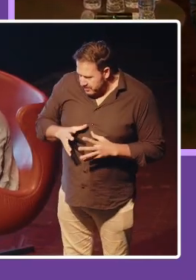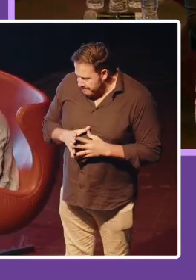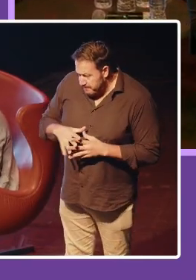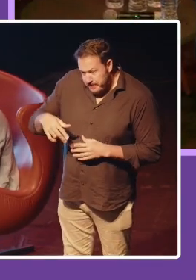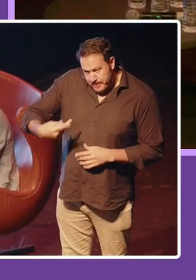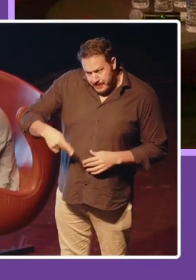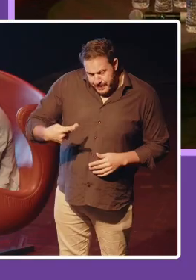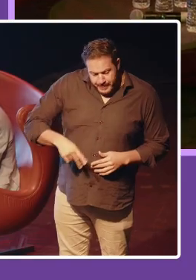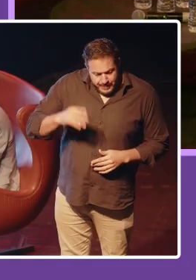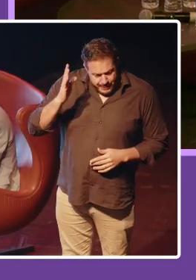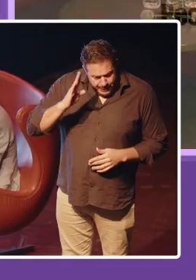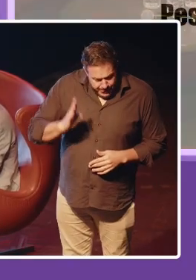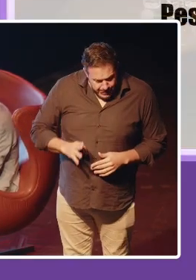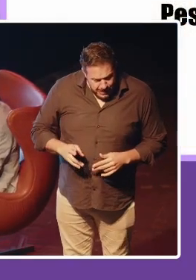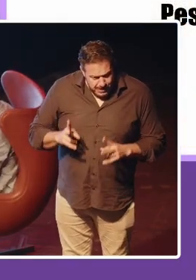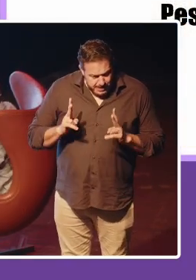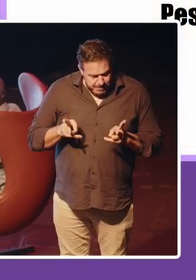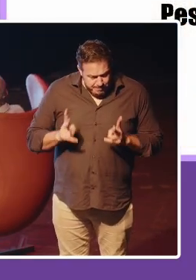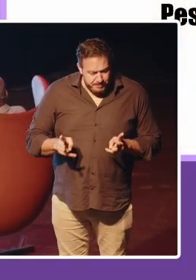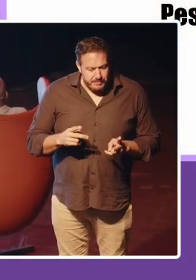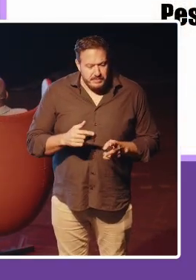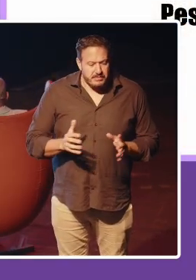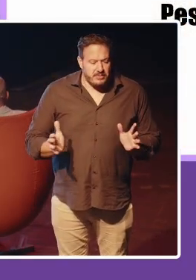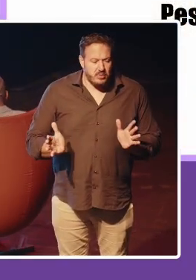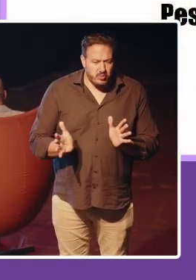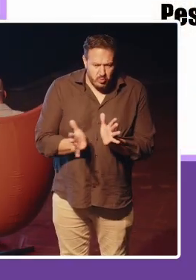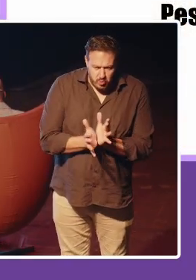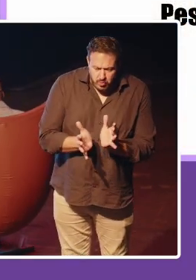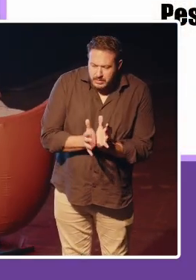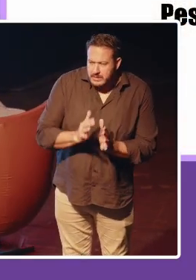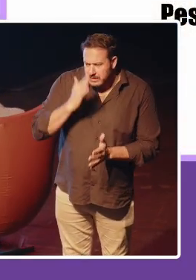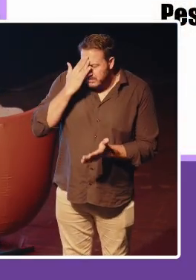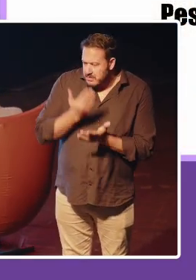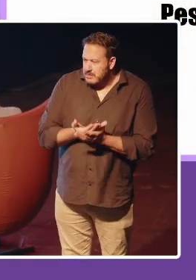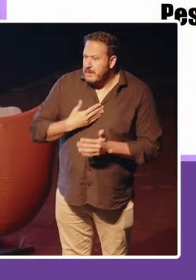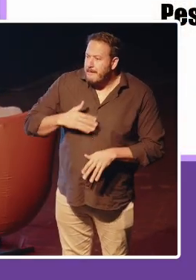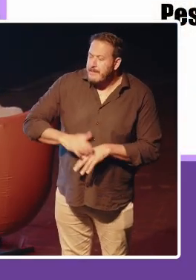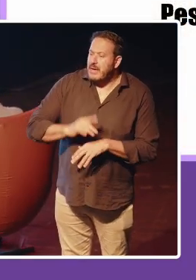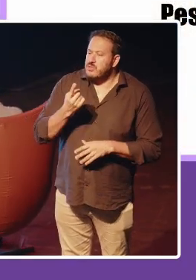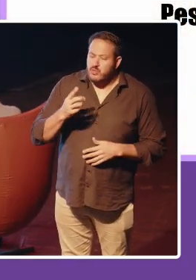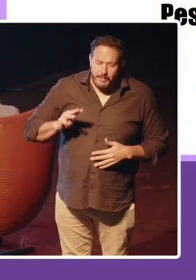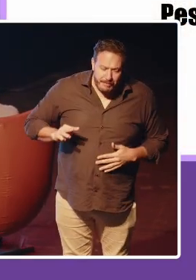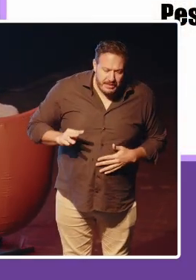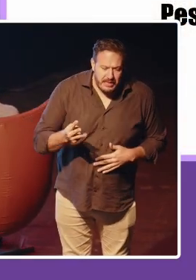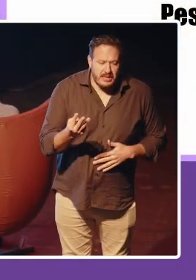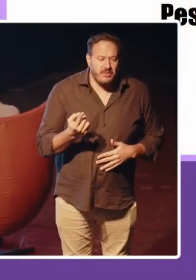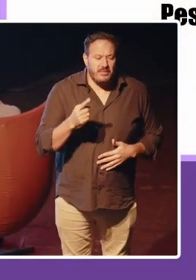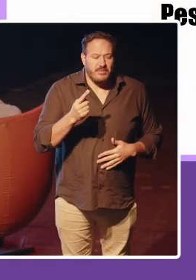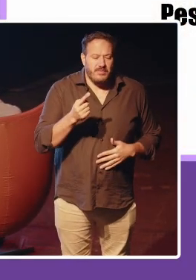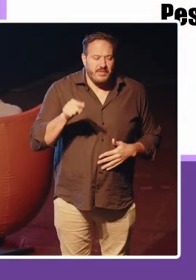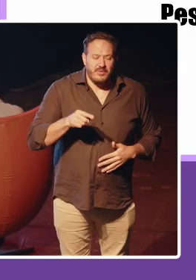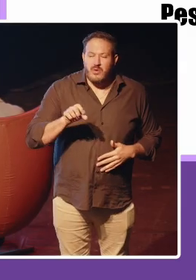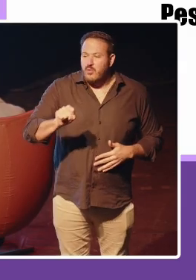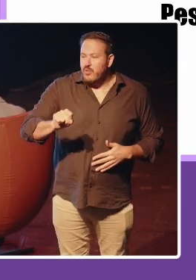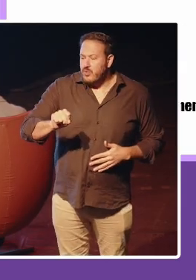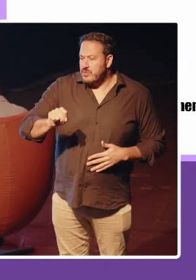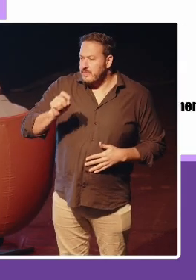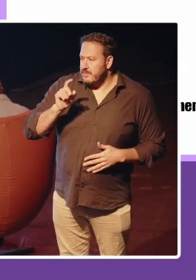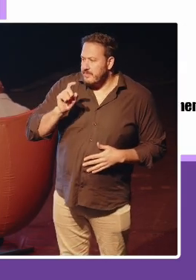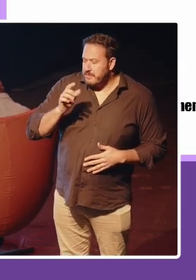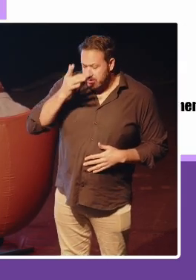No Brasil, esse mesmo grupo estima que mais de 1.800.000 pessoas têm demência.